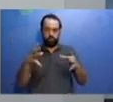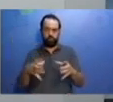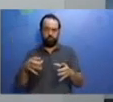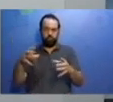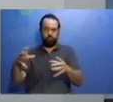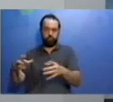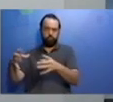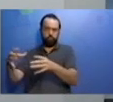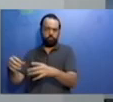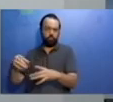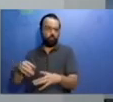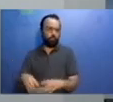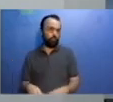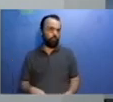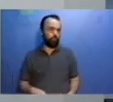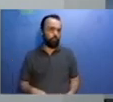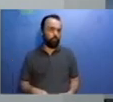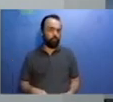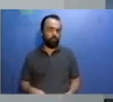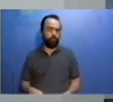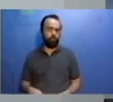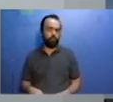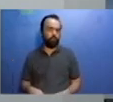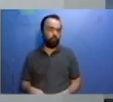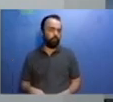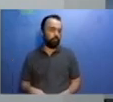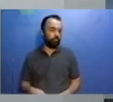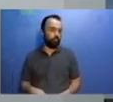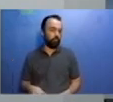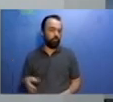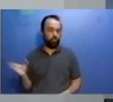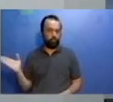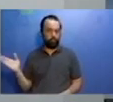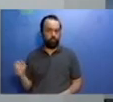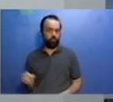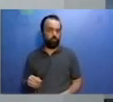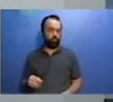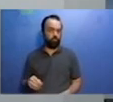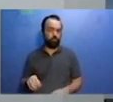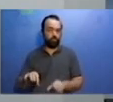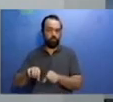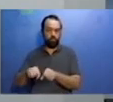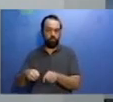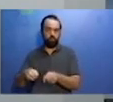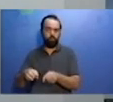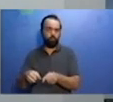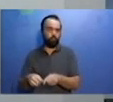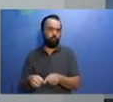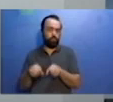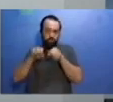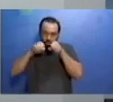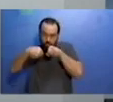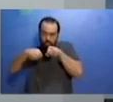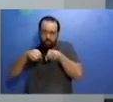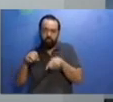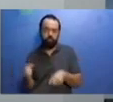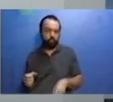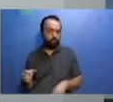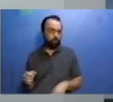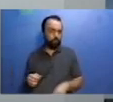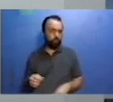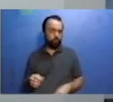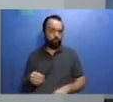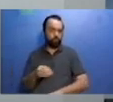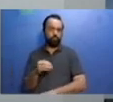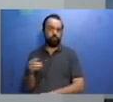cereais fermentados para poder produzir esse produto. E aqui a fermentação da cana, de novo, por leveduras, para a fabricação